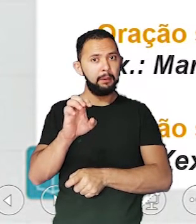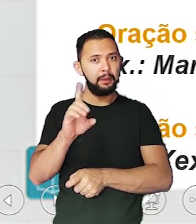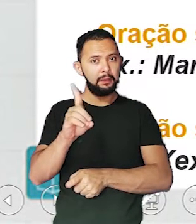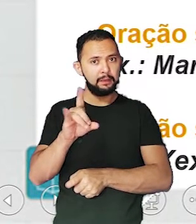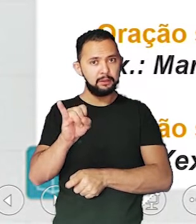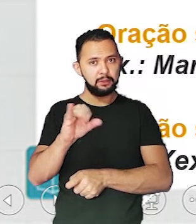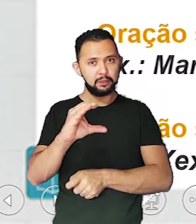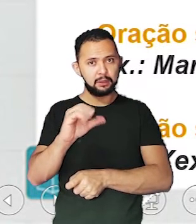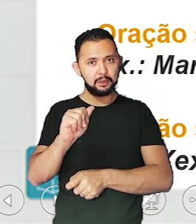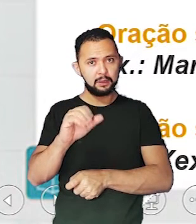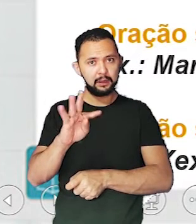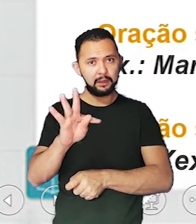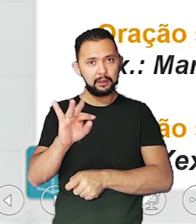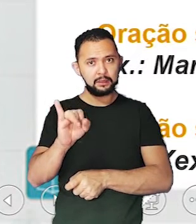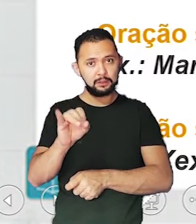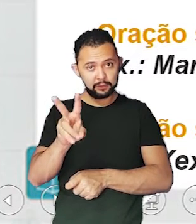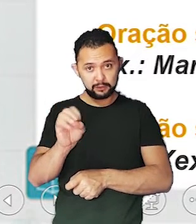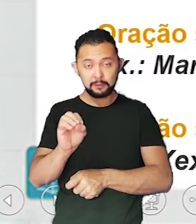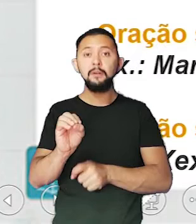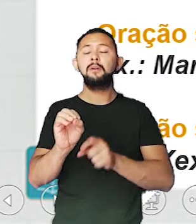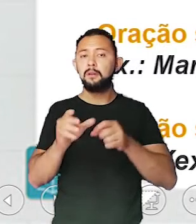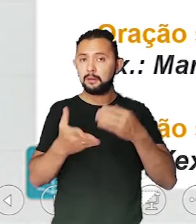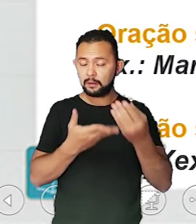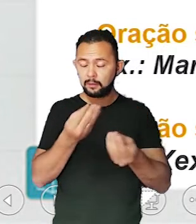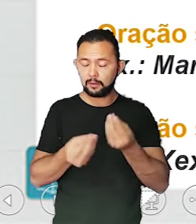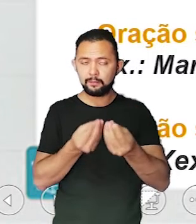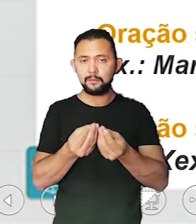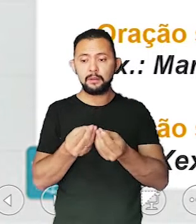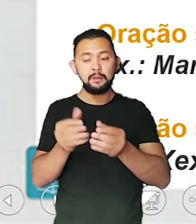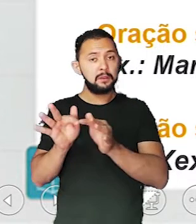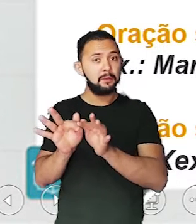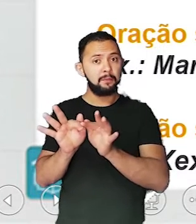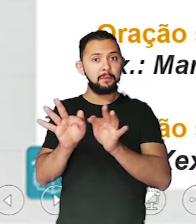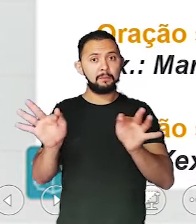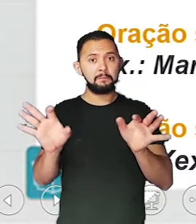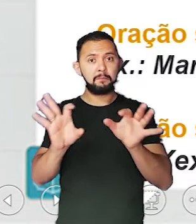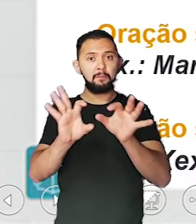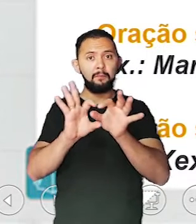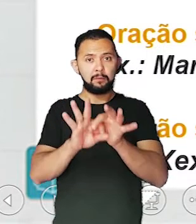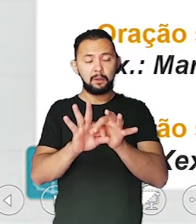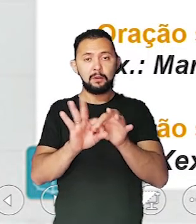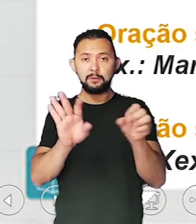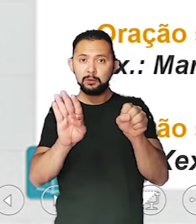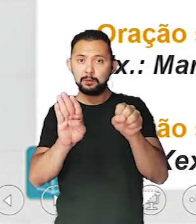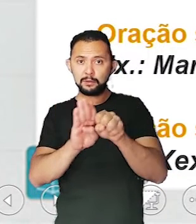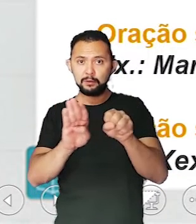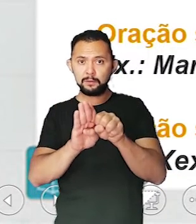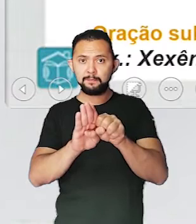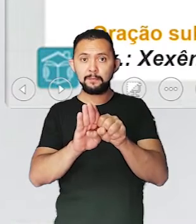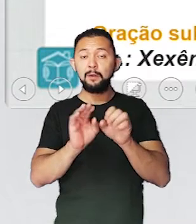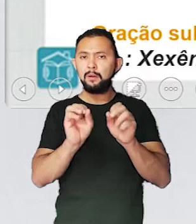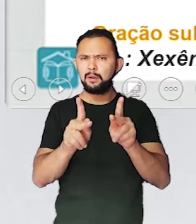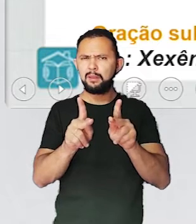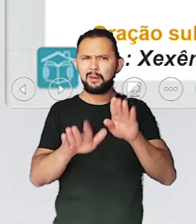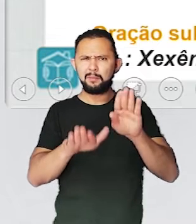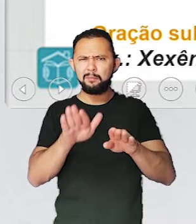faltando o sujeito, que é justamente a oração. Então, nós temos uma oração subordinada substantiva subjetiva, certo? Não se assustem